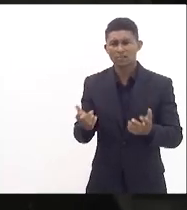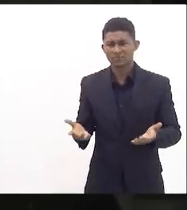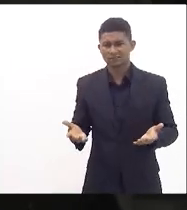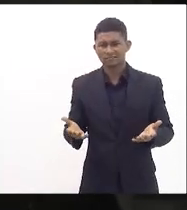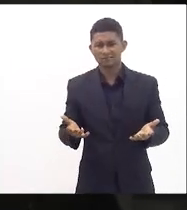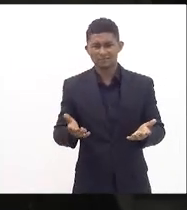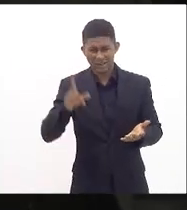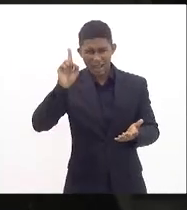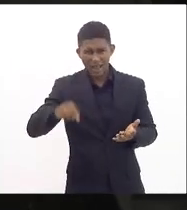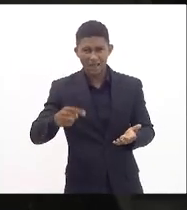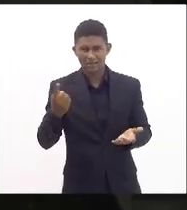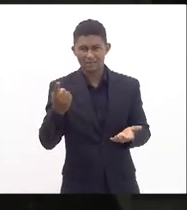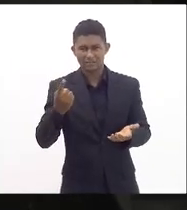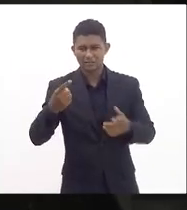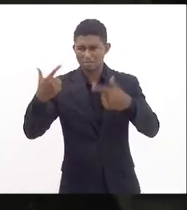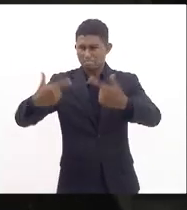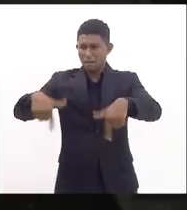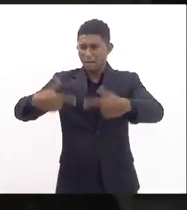O desemprego?